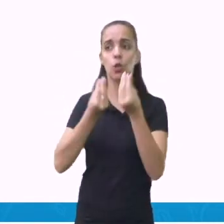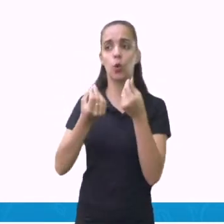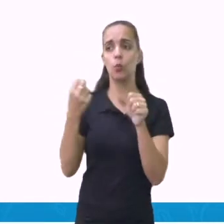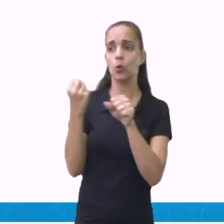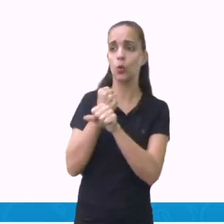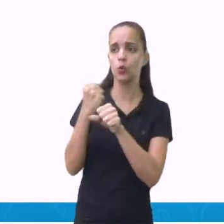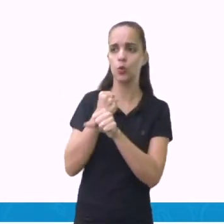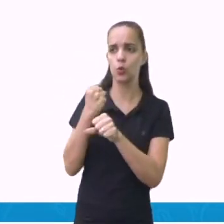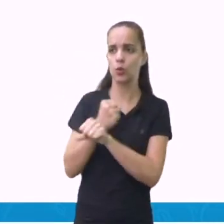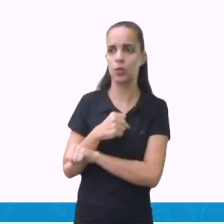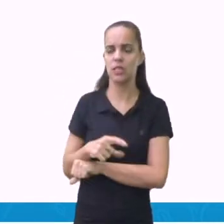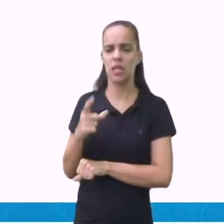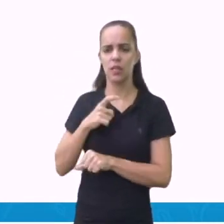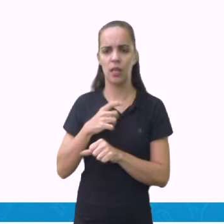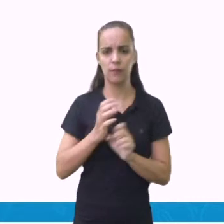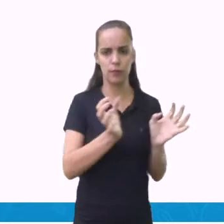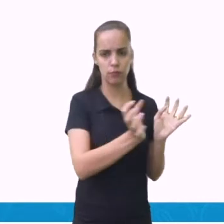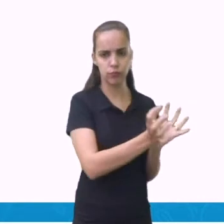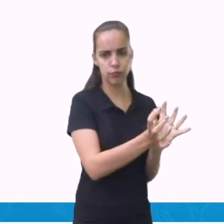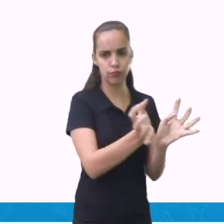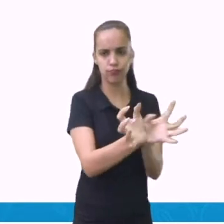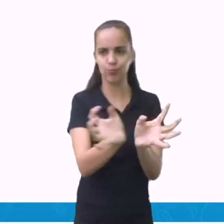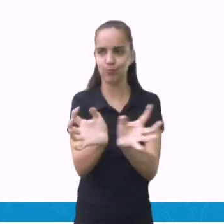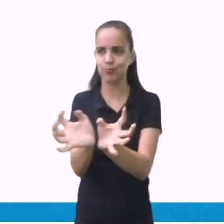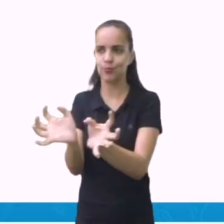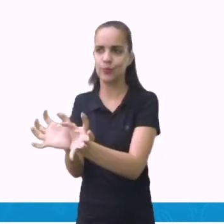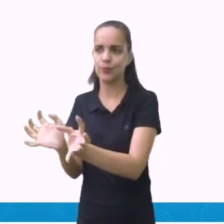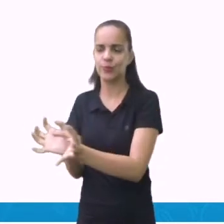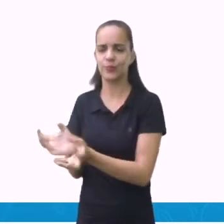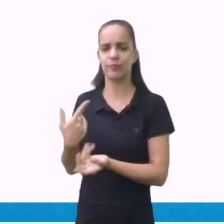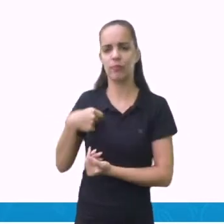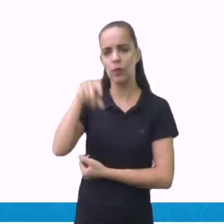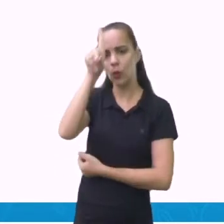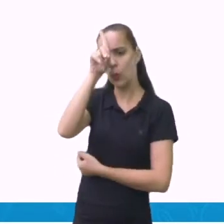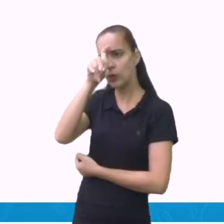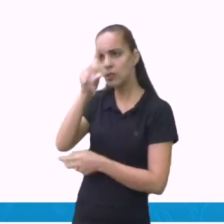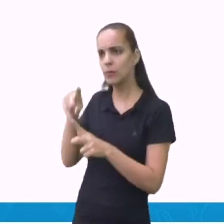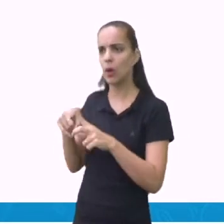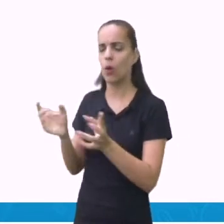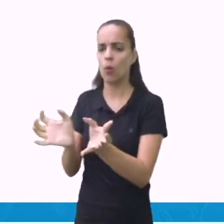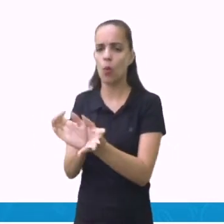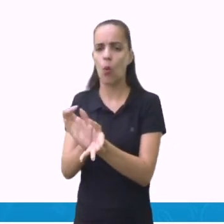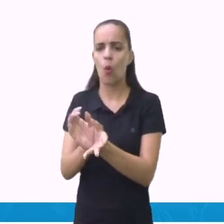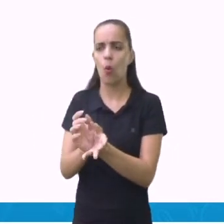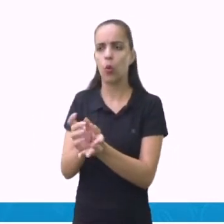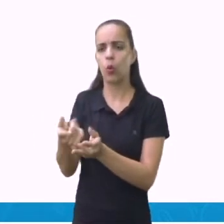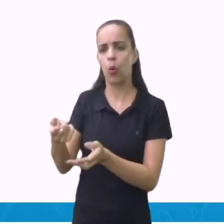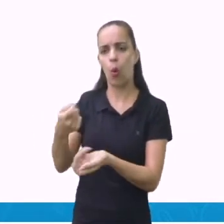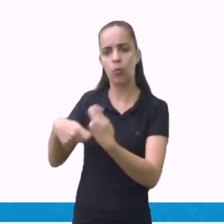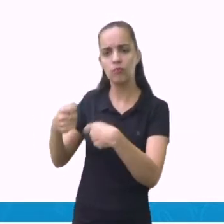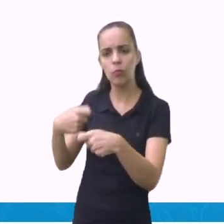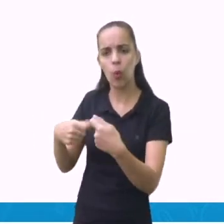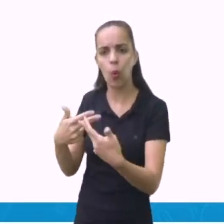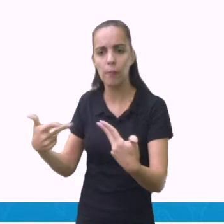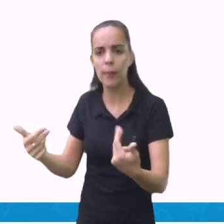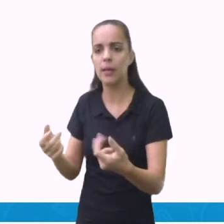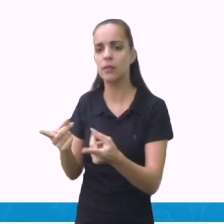é dividida em setores, por exemplo, né? Setor hospitalar, o setor comercial, então foi uma